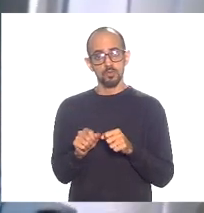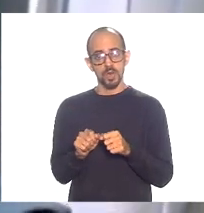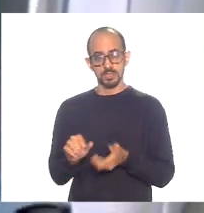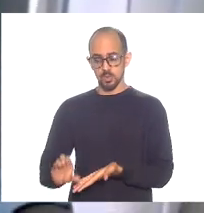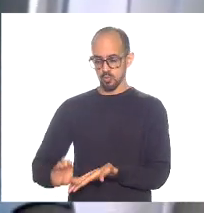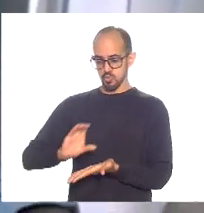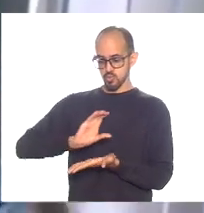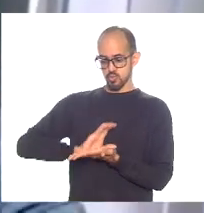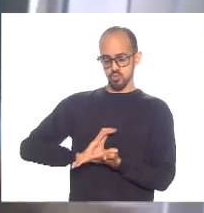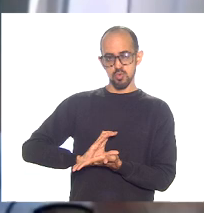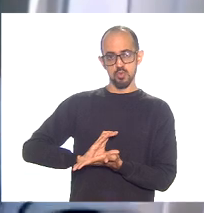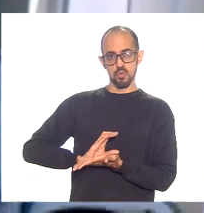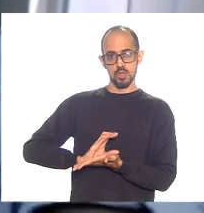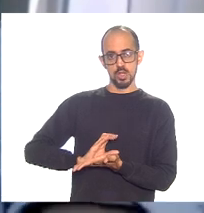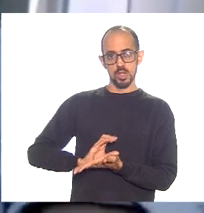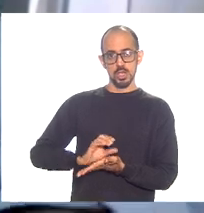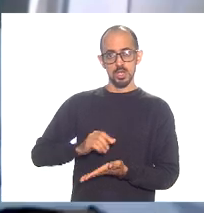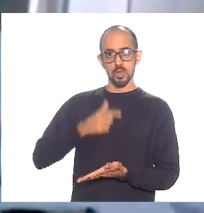do desenvolvimento.